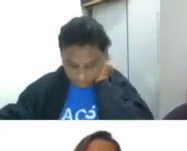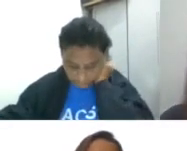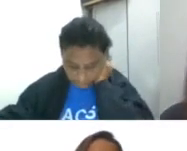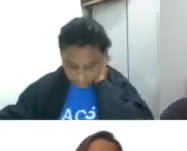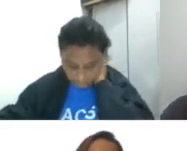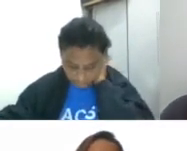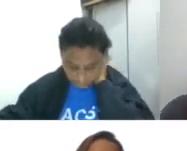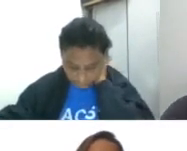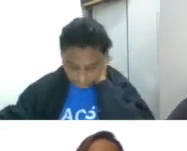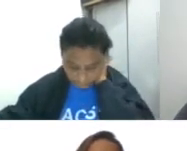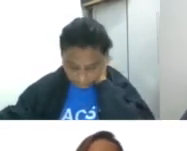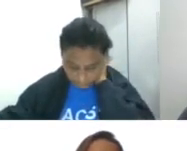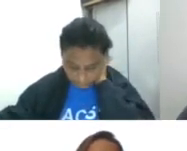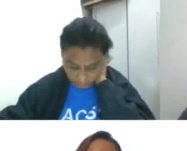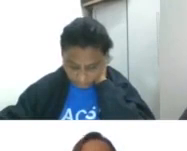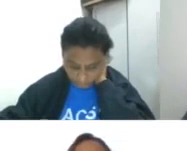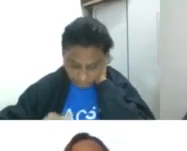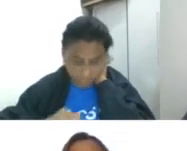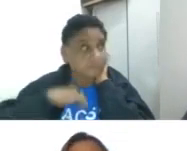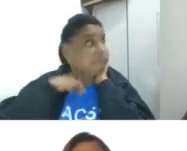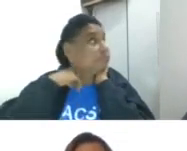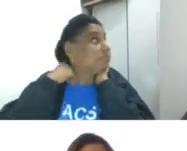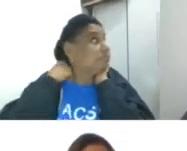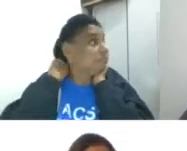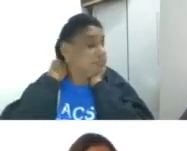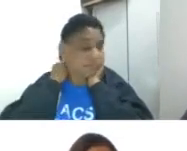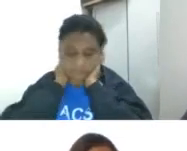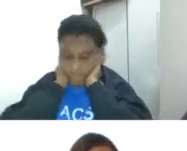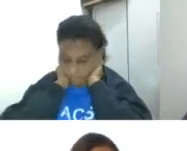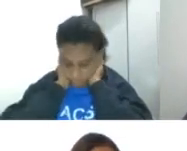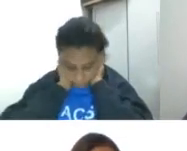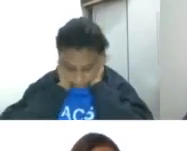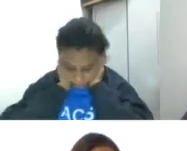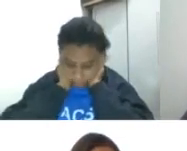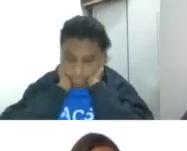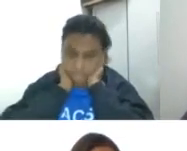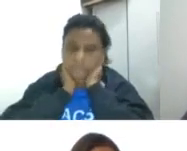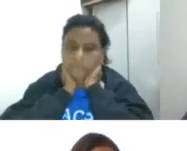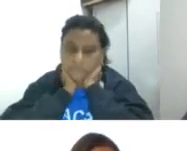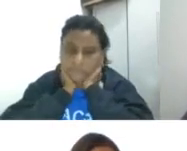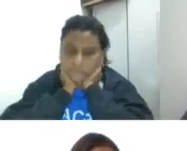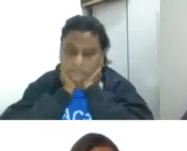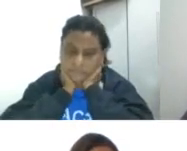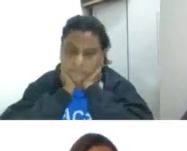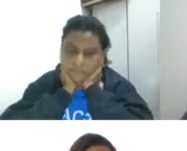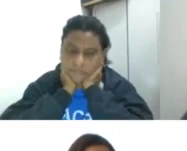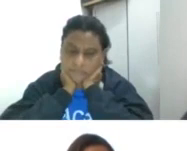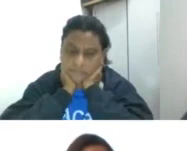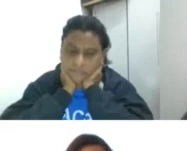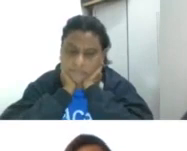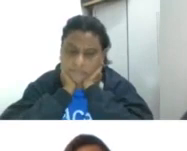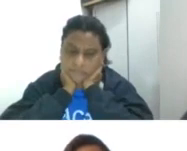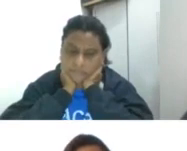em relação ao tratamento da tuberculose é um tratamento composto por 4 drogas diferentes o etambutol a rifampicina a